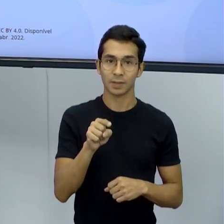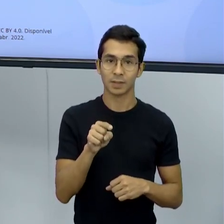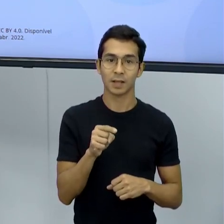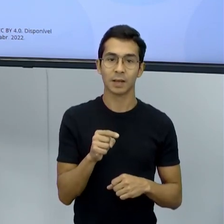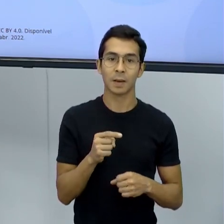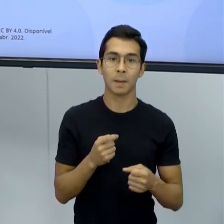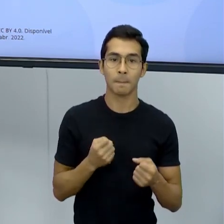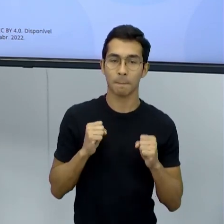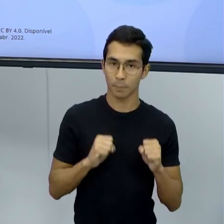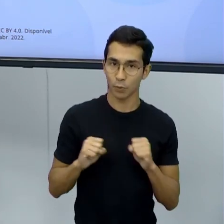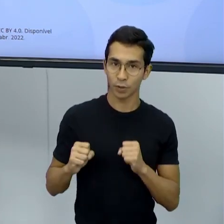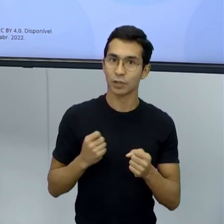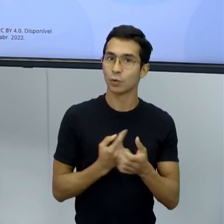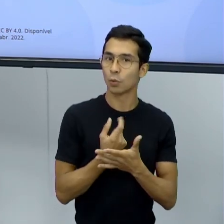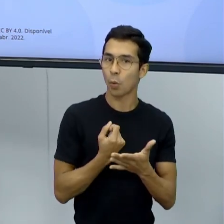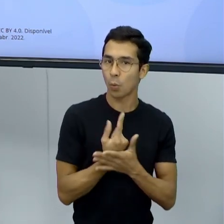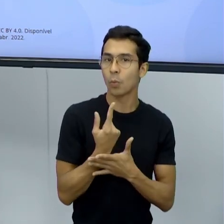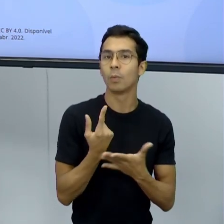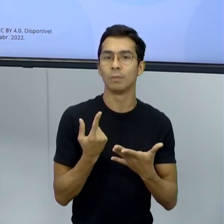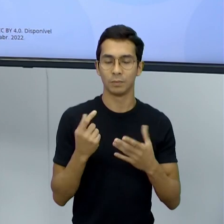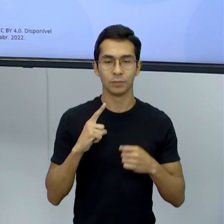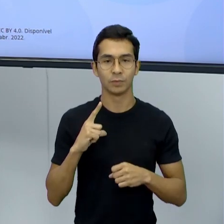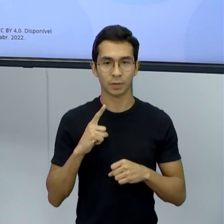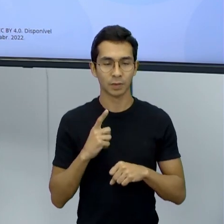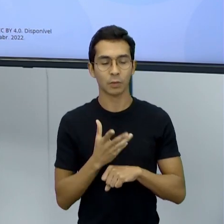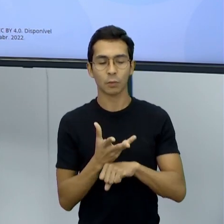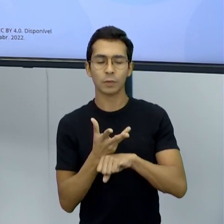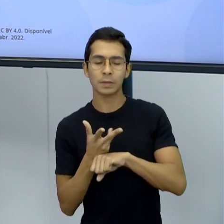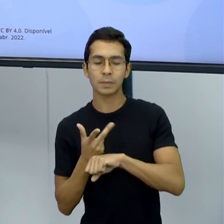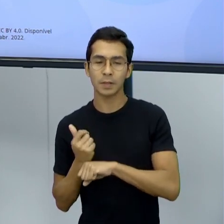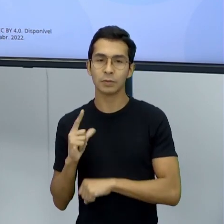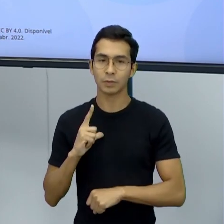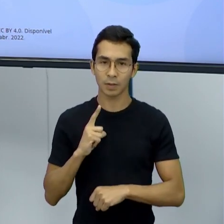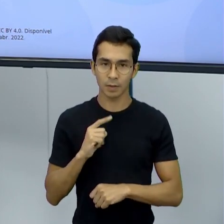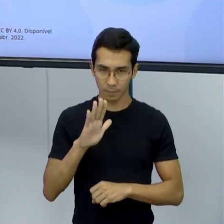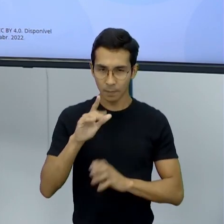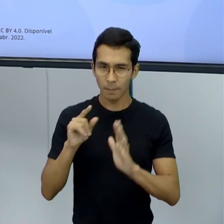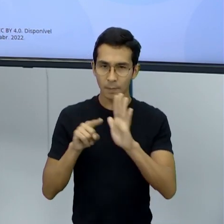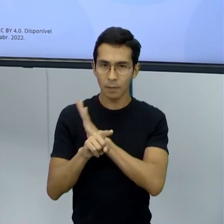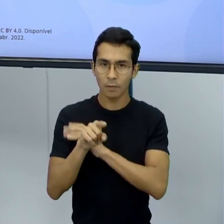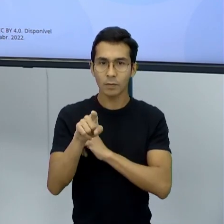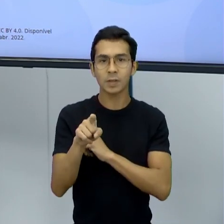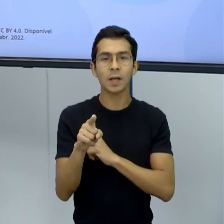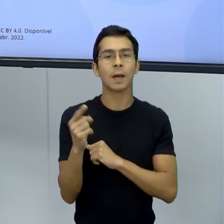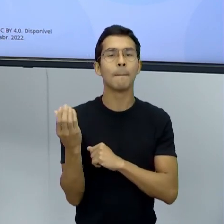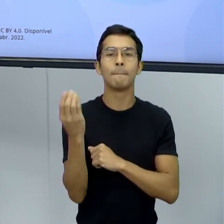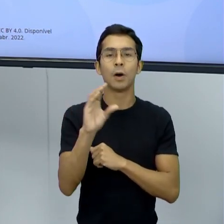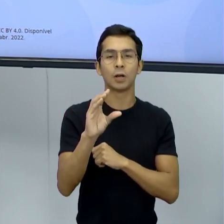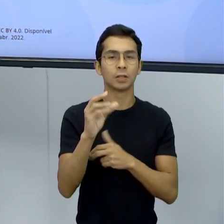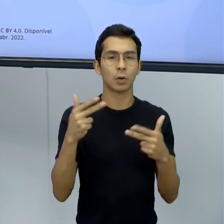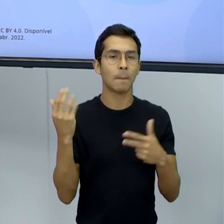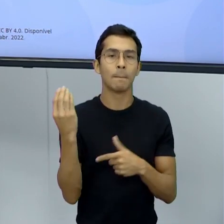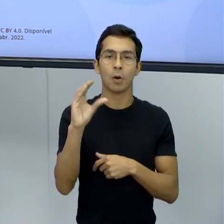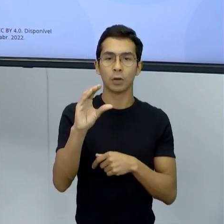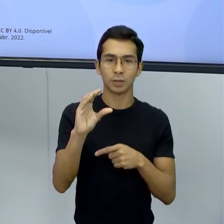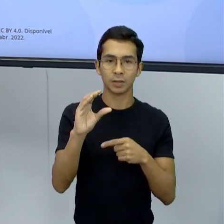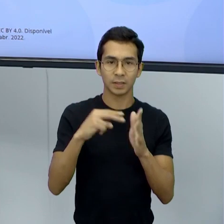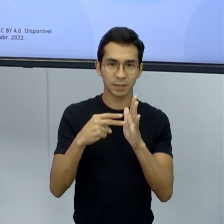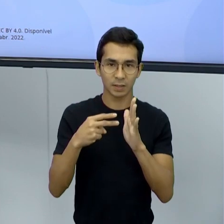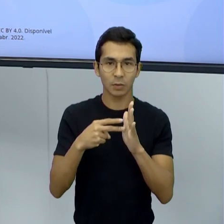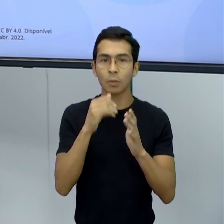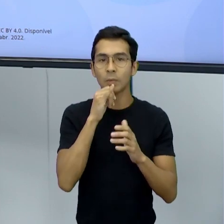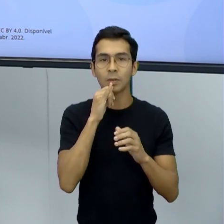convencimento. Uma pergunta que eu faço para você. Quando você compartilha algo, você está concordando com aquilo ou